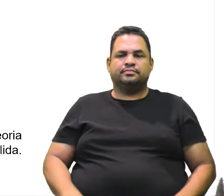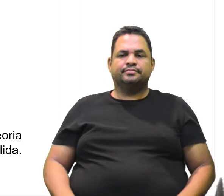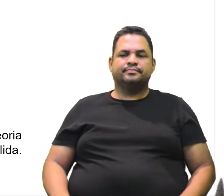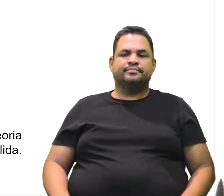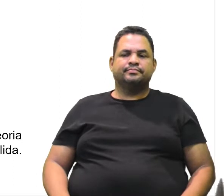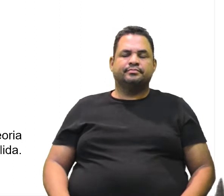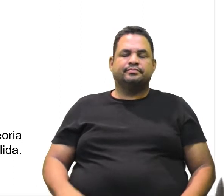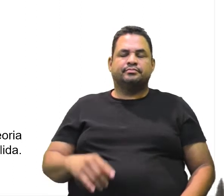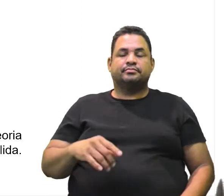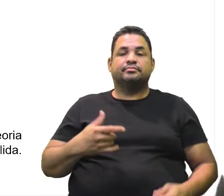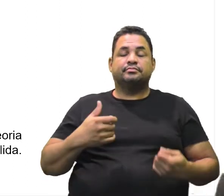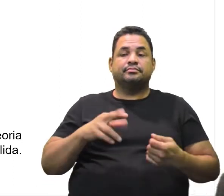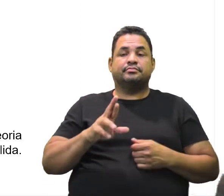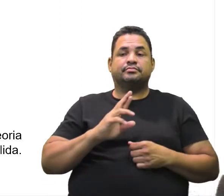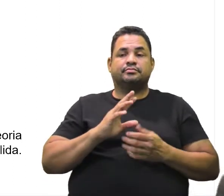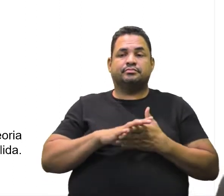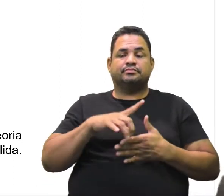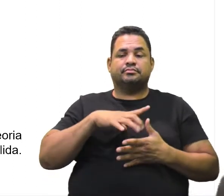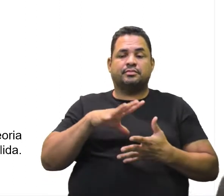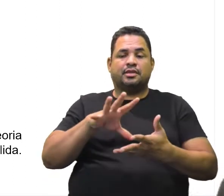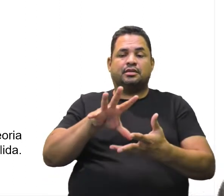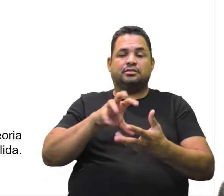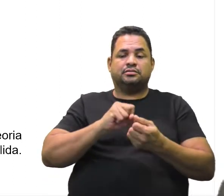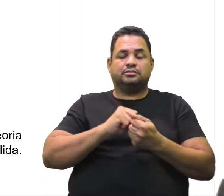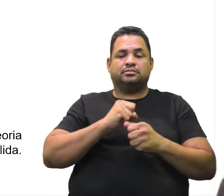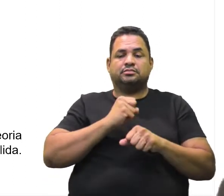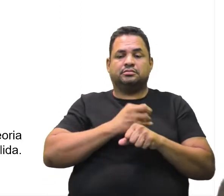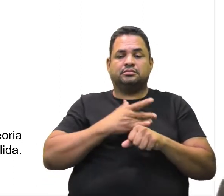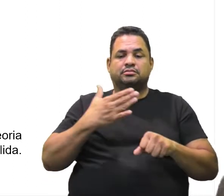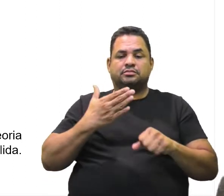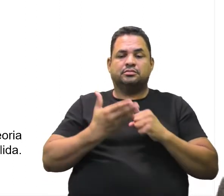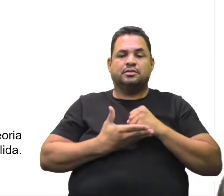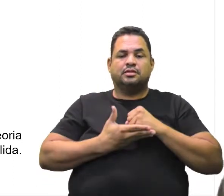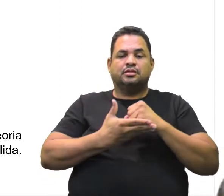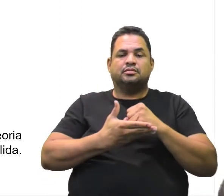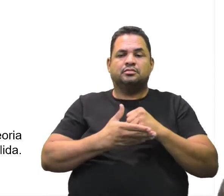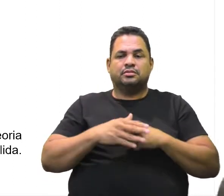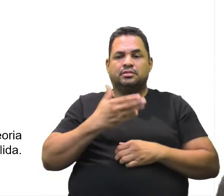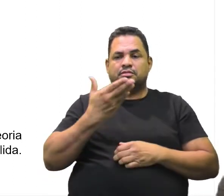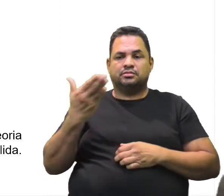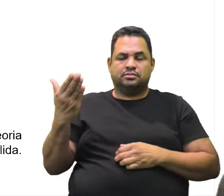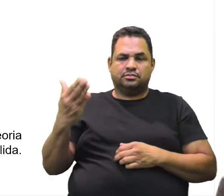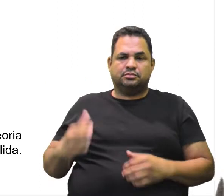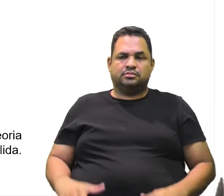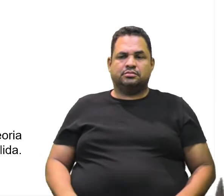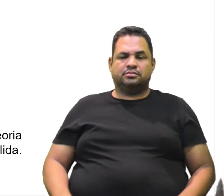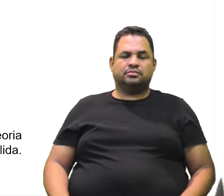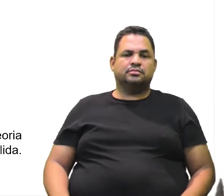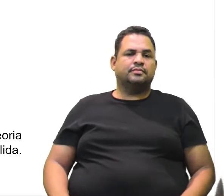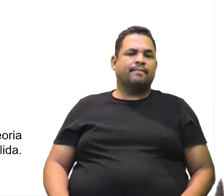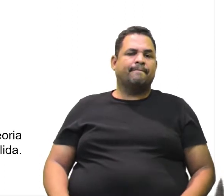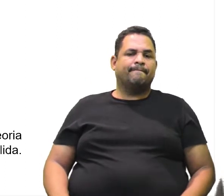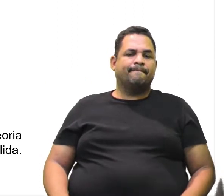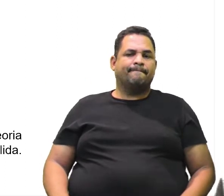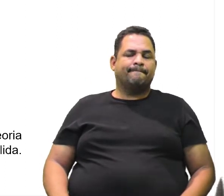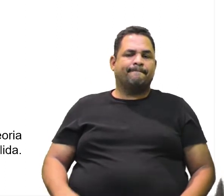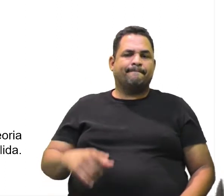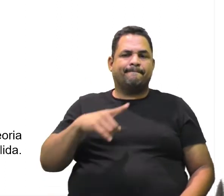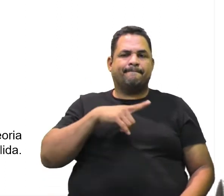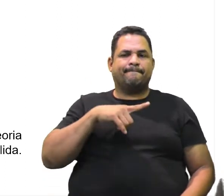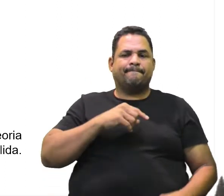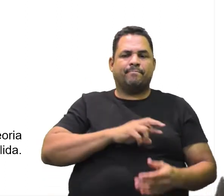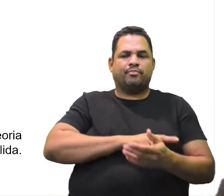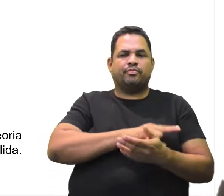de captar ou receber esse ácido? São as bases de Bronsted-Lowry. Então, existem